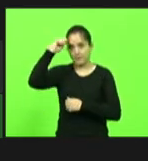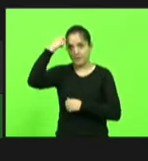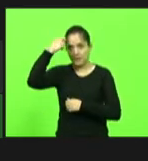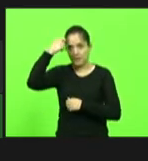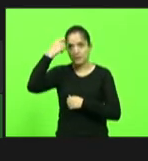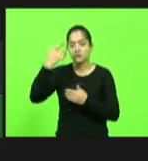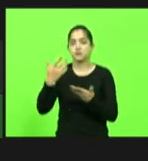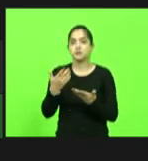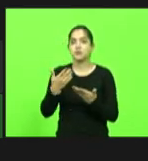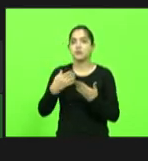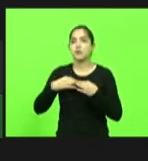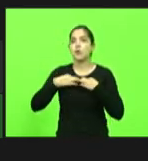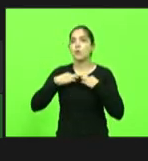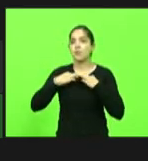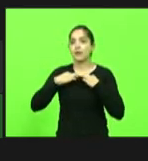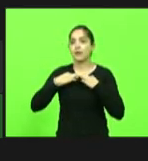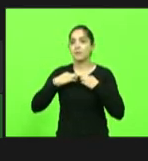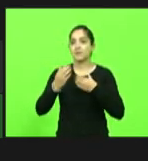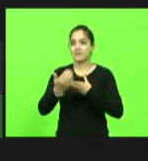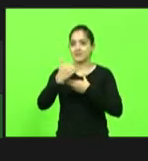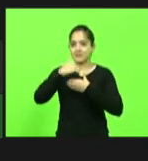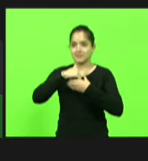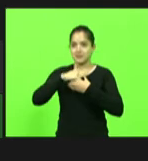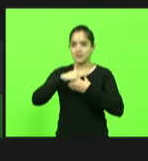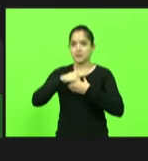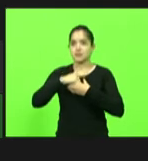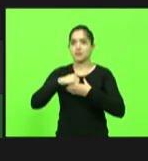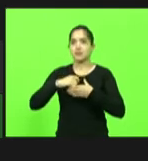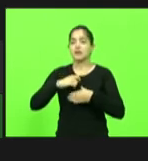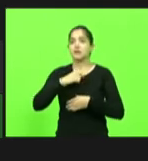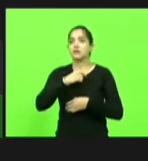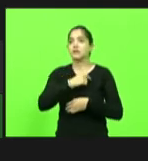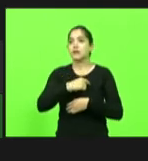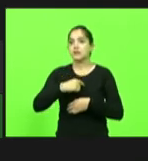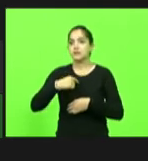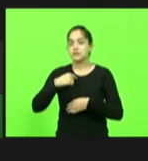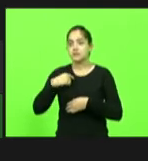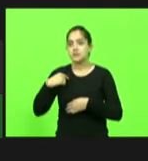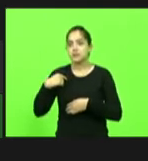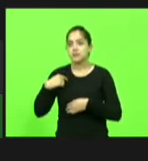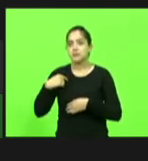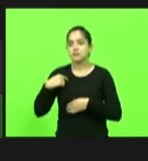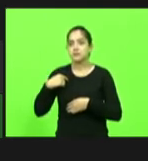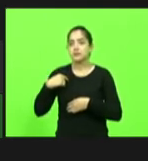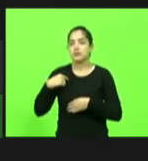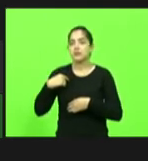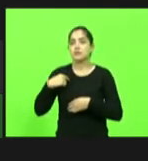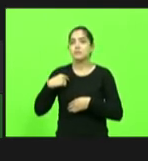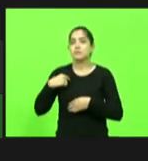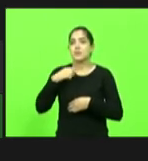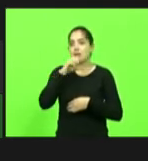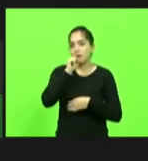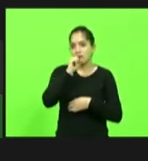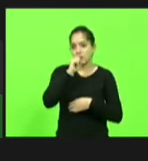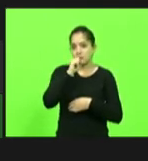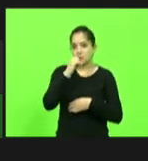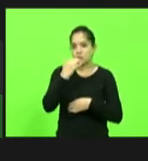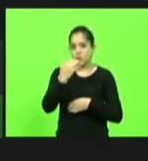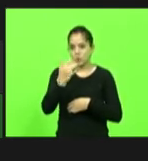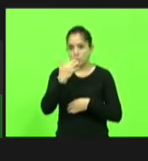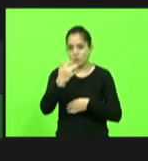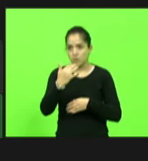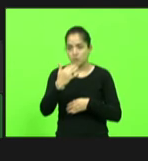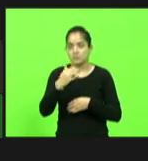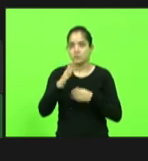uma camiseta escrita em laranja, Fórum